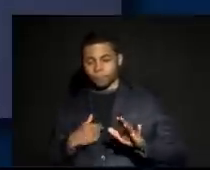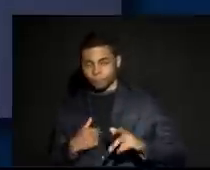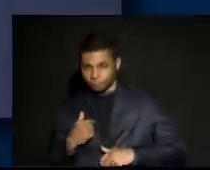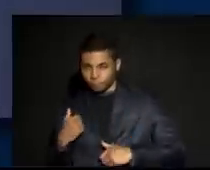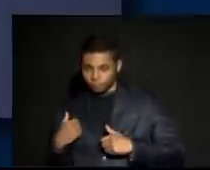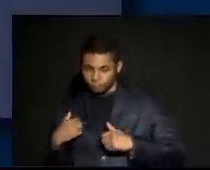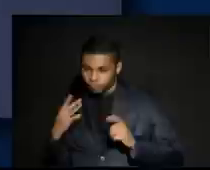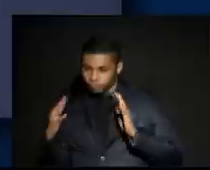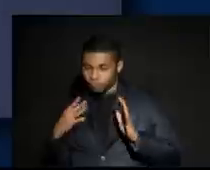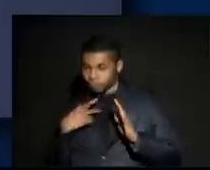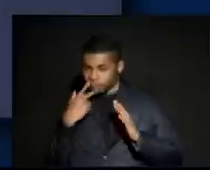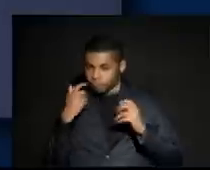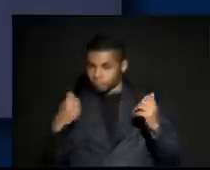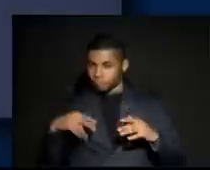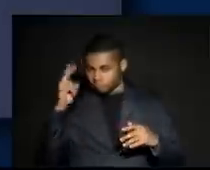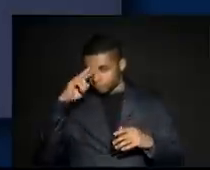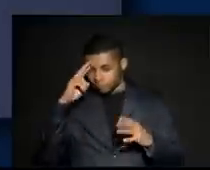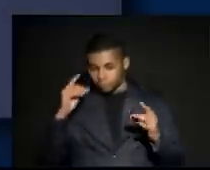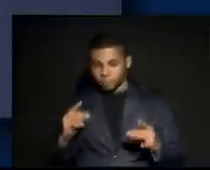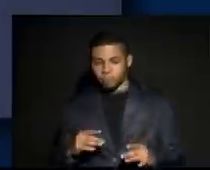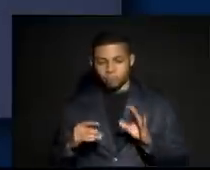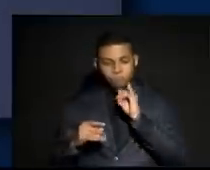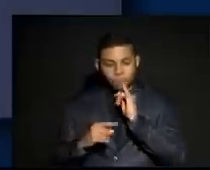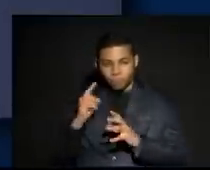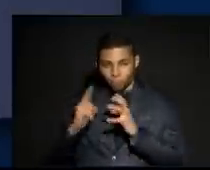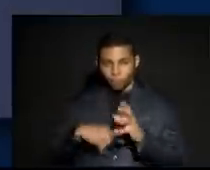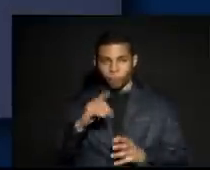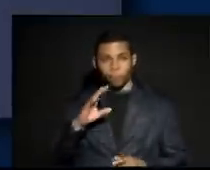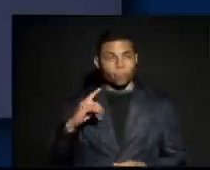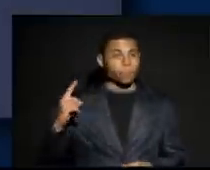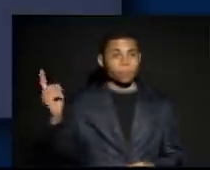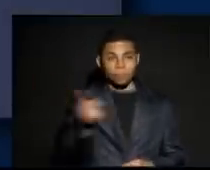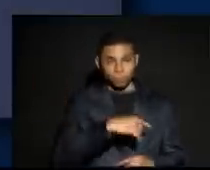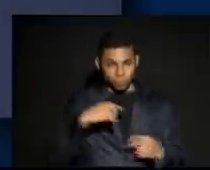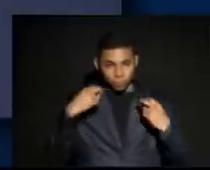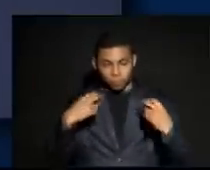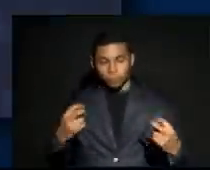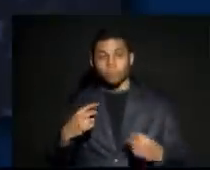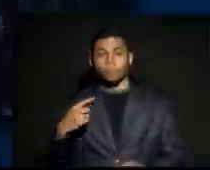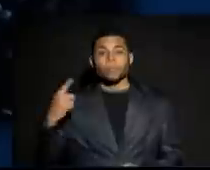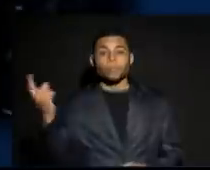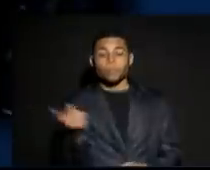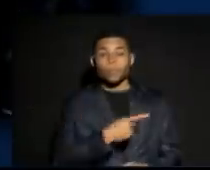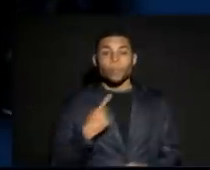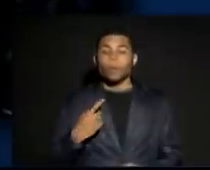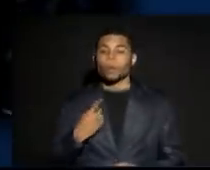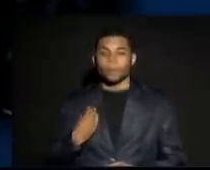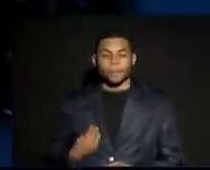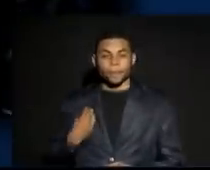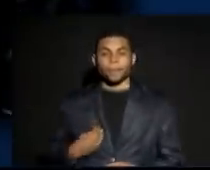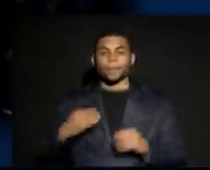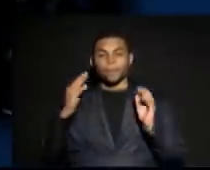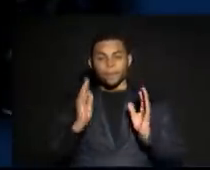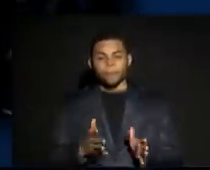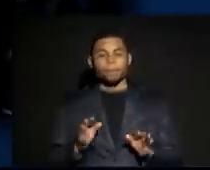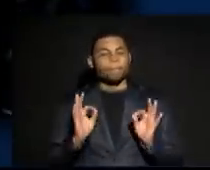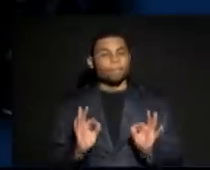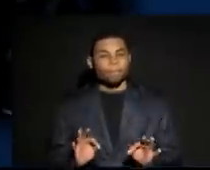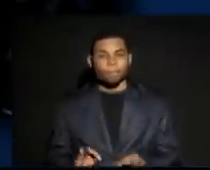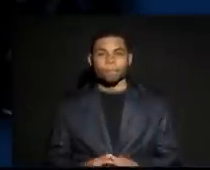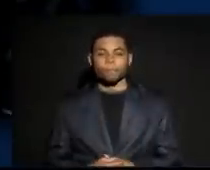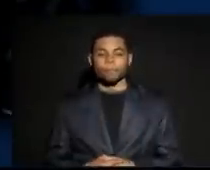pouco maior sobre a globalização né nós aqui todos nós nessa sala nós vivemos a a